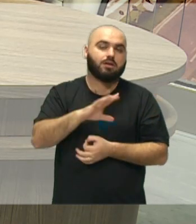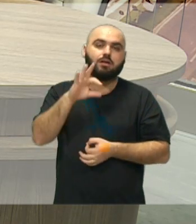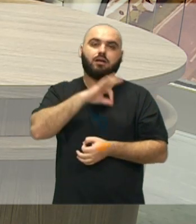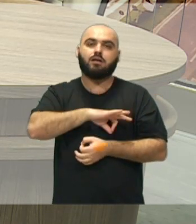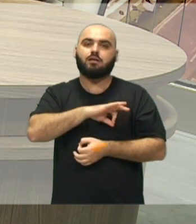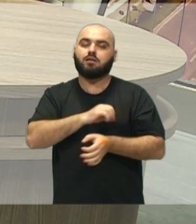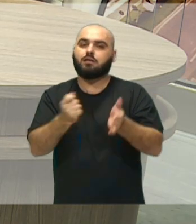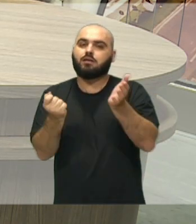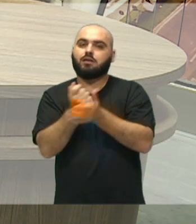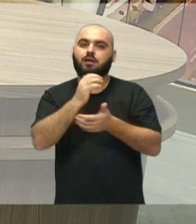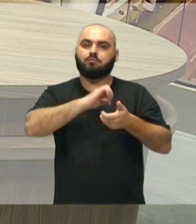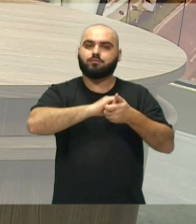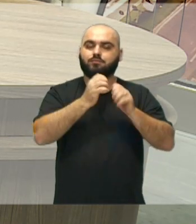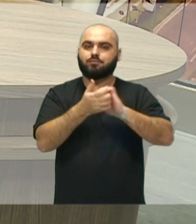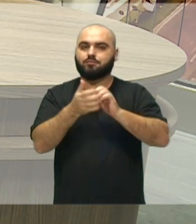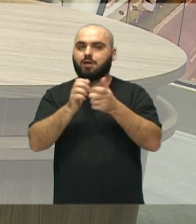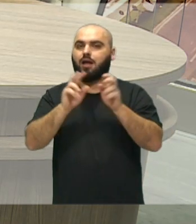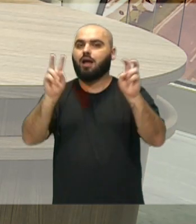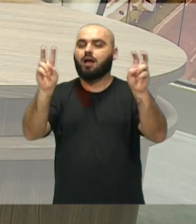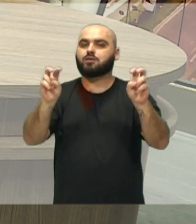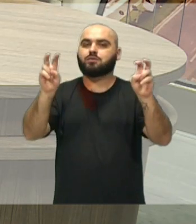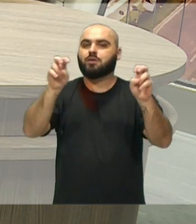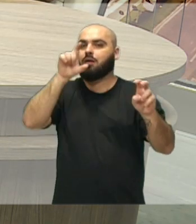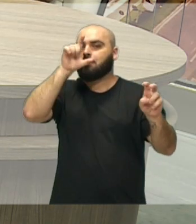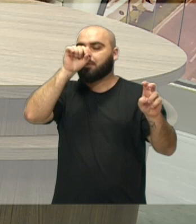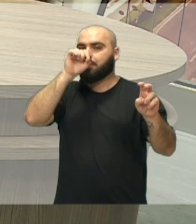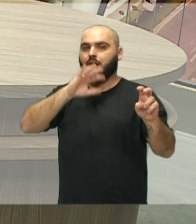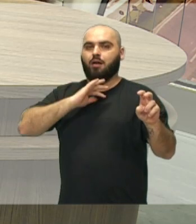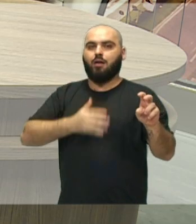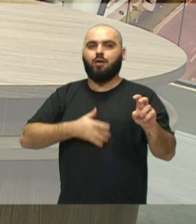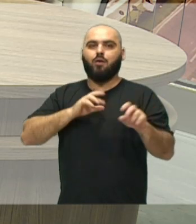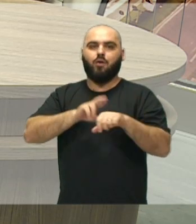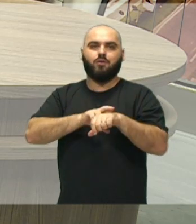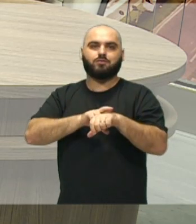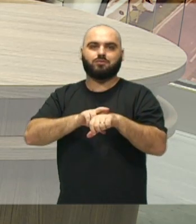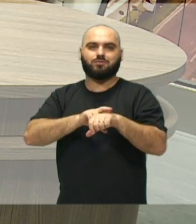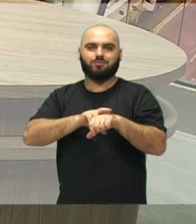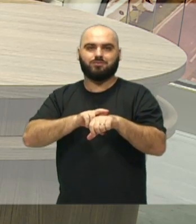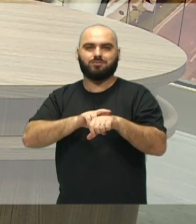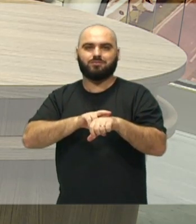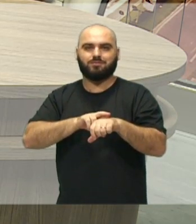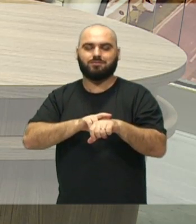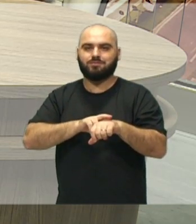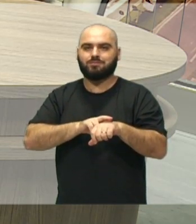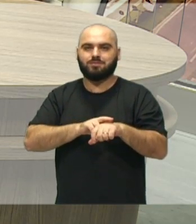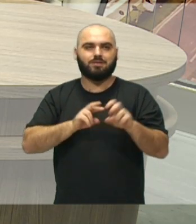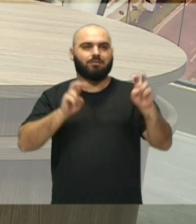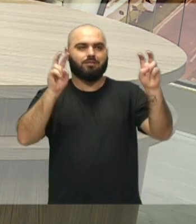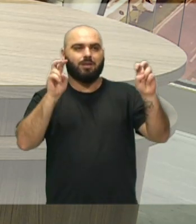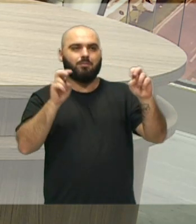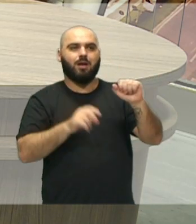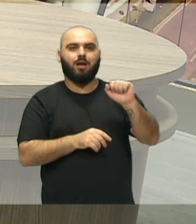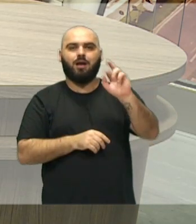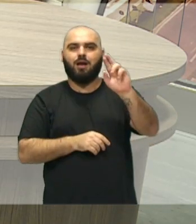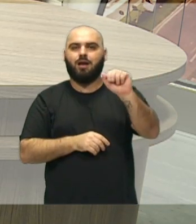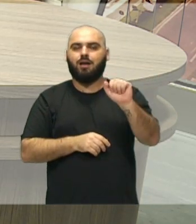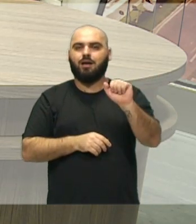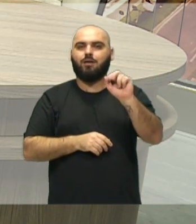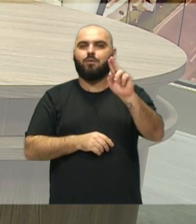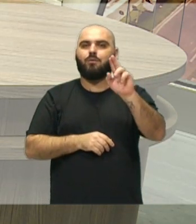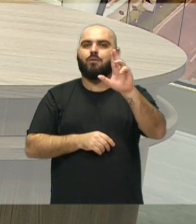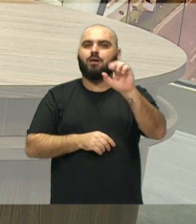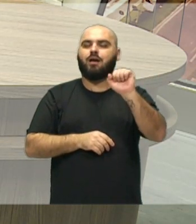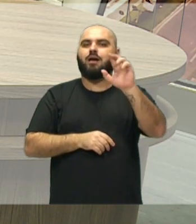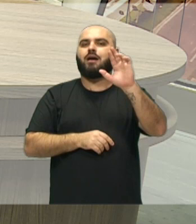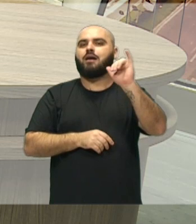produzindo artesanatos com o tema do papagaio de peito roxo, com o tema das araucárias. Então, e aí é infinito, né? Porque o papagaio se tirou,